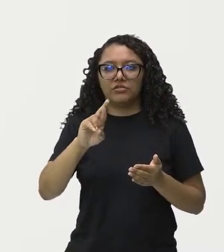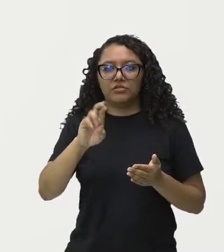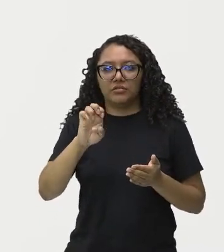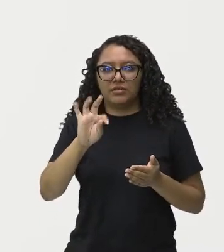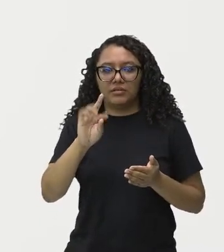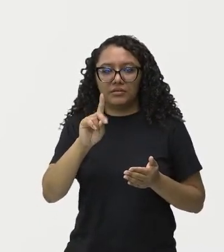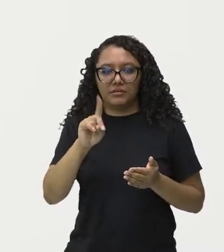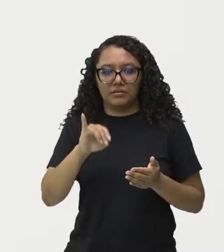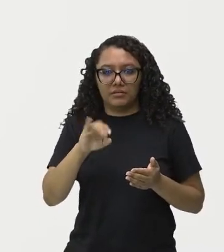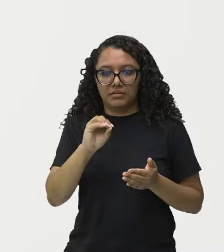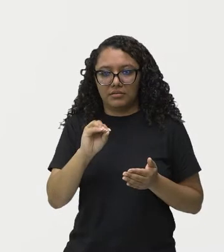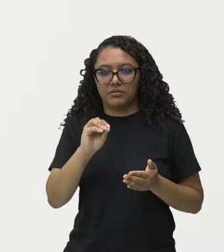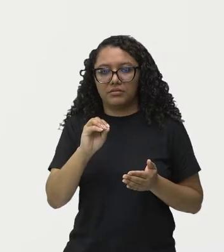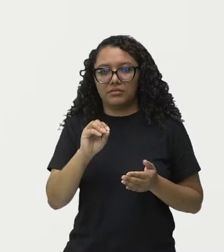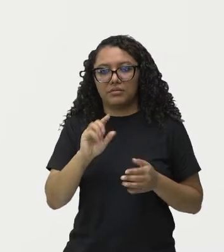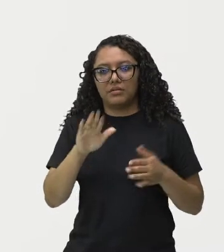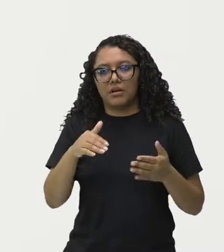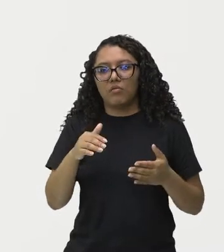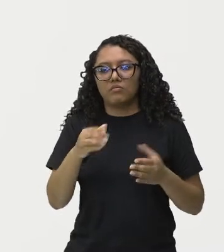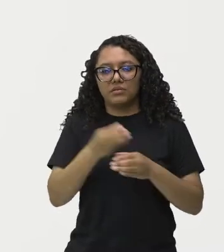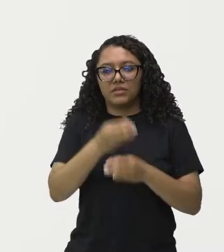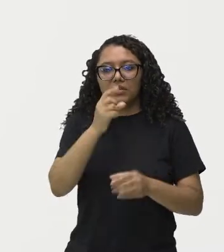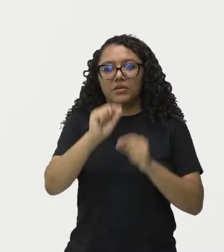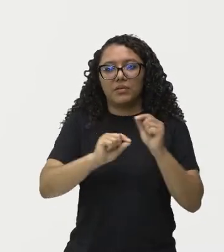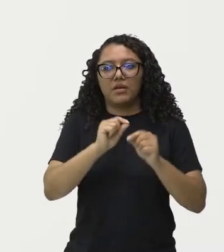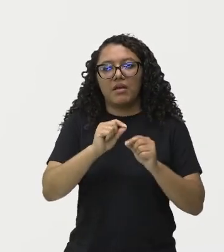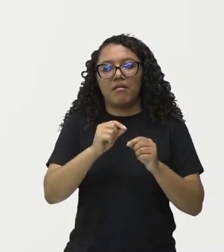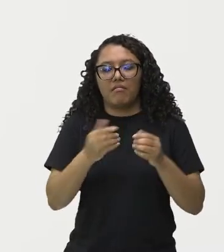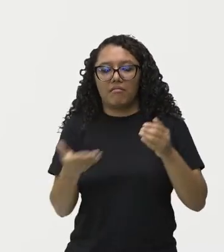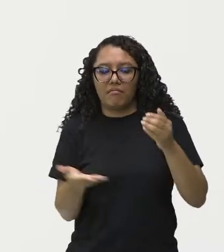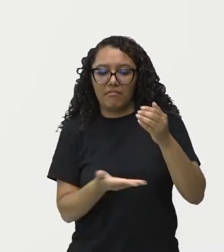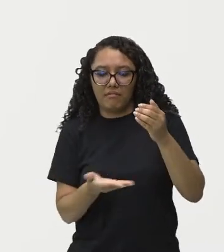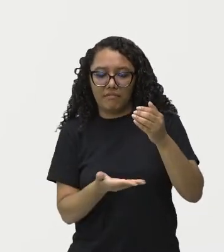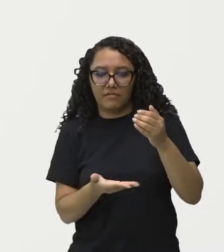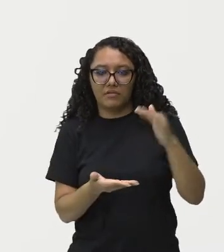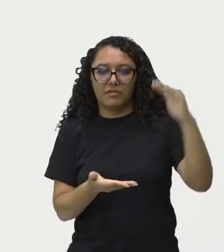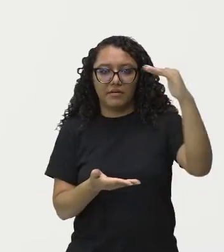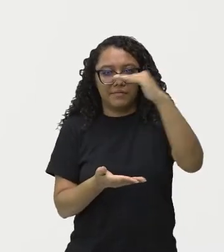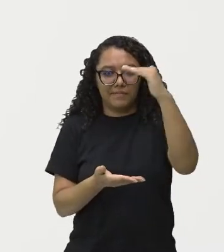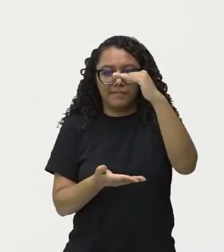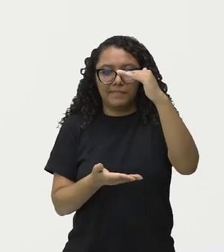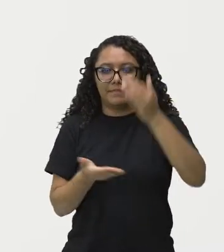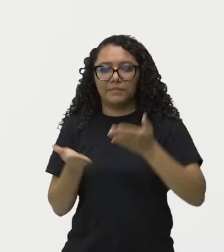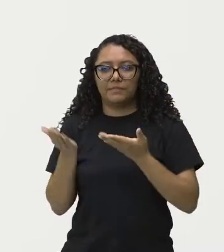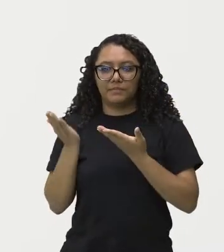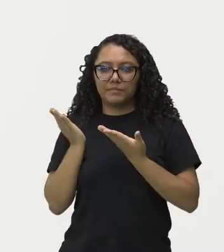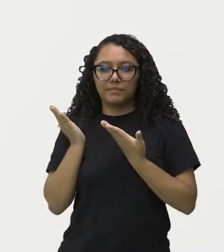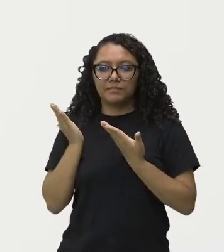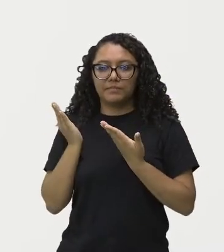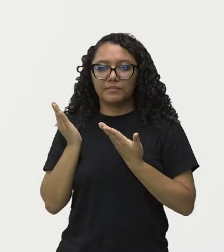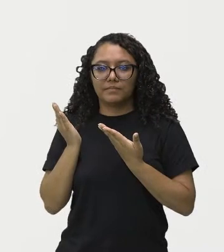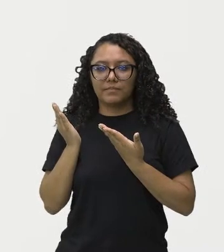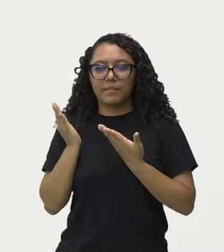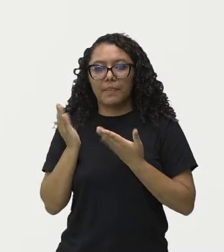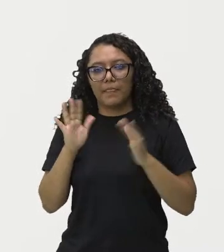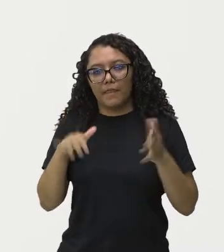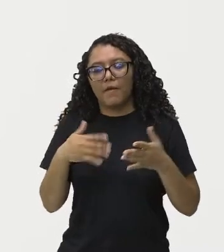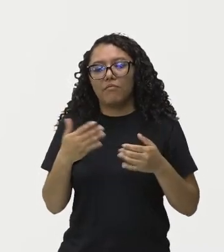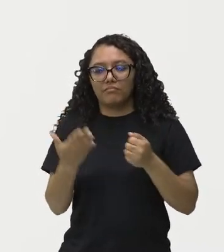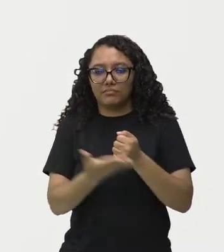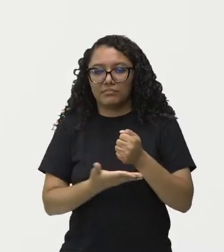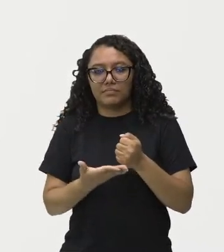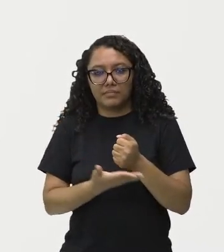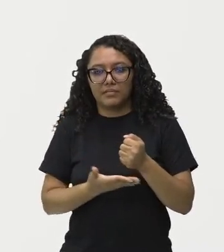dos cilindros, são 2 bases, superior e inferior. Então a base, meus amigos, a base do